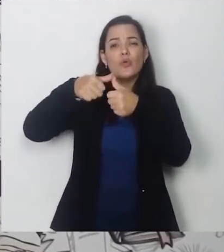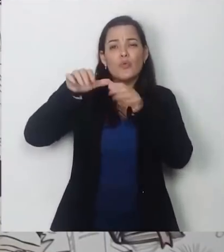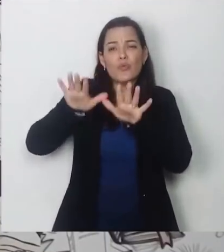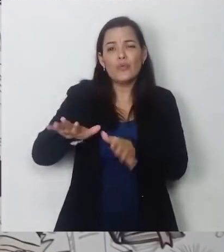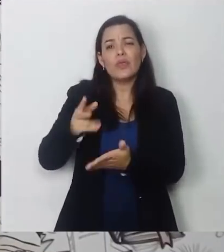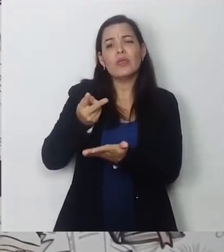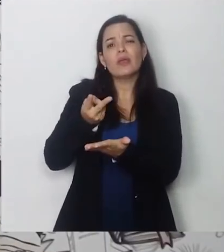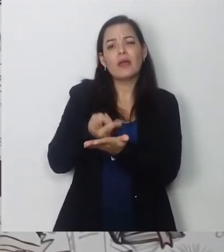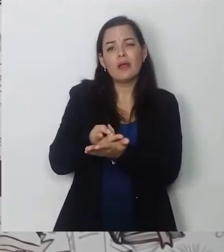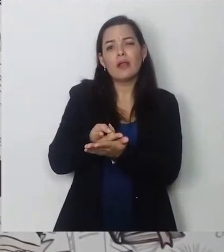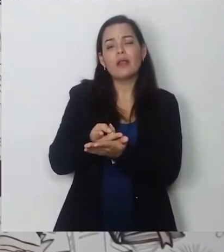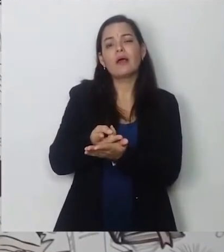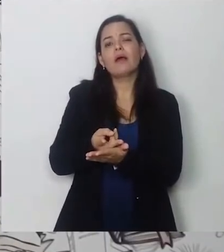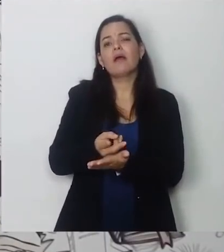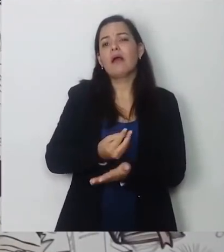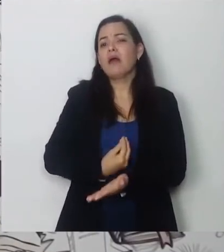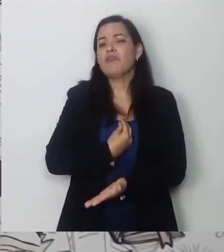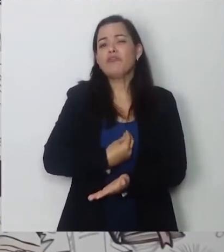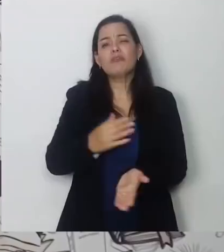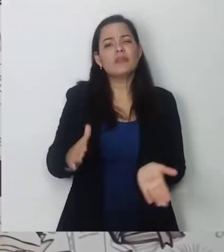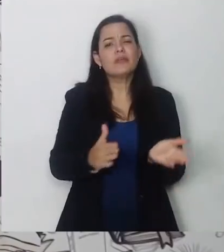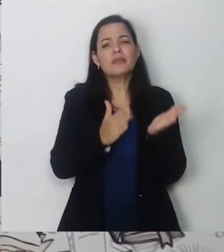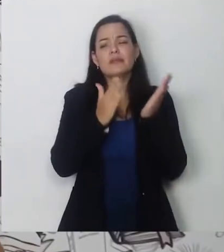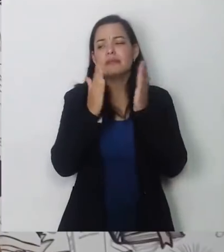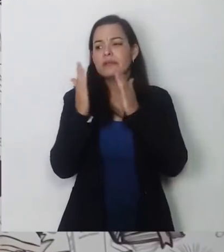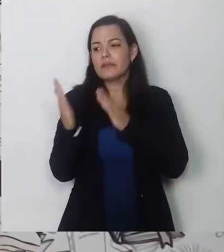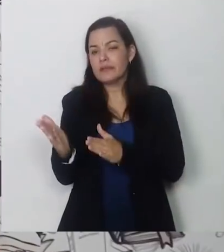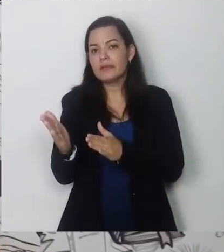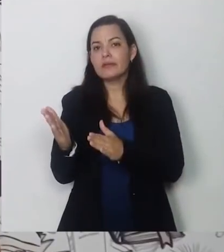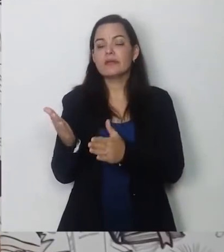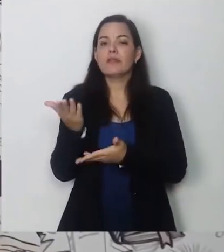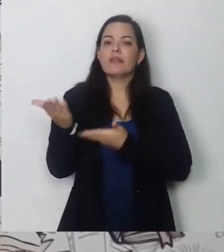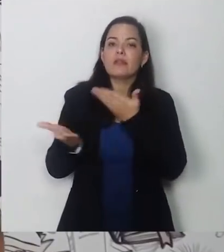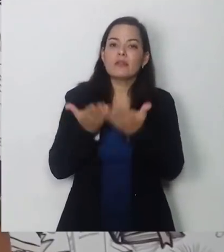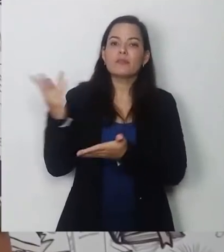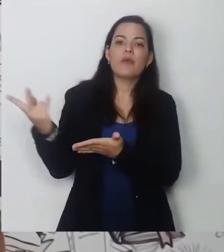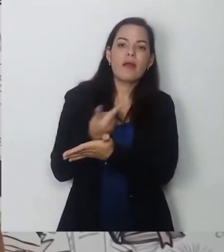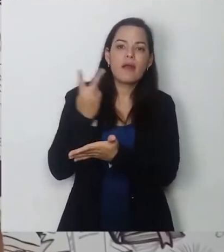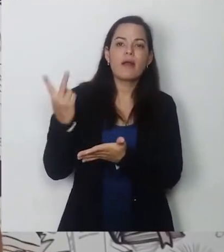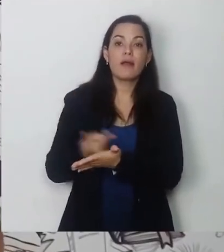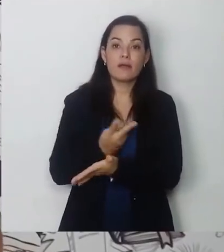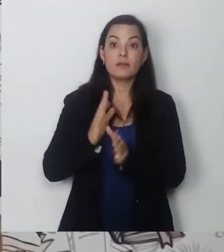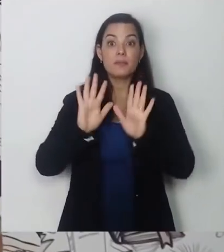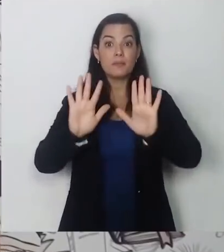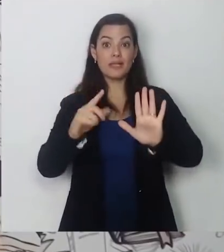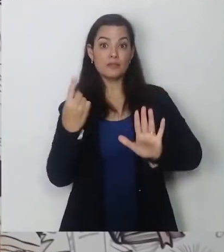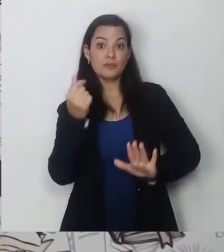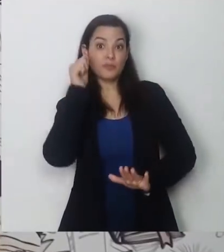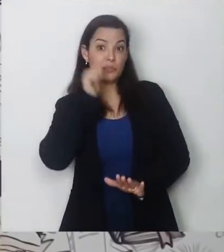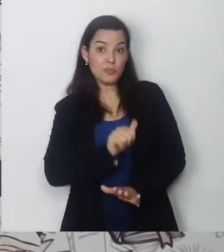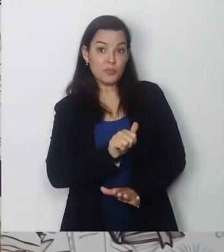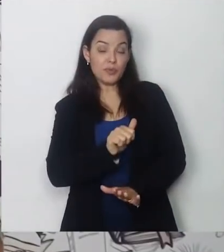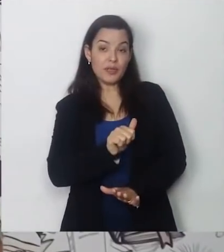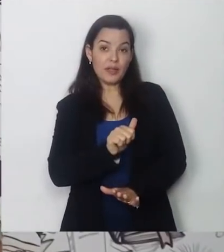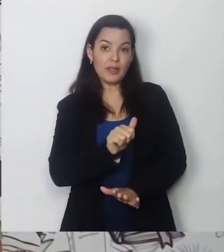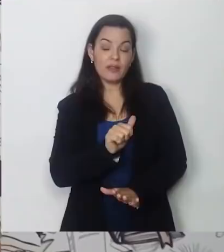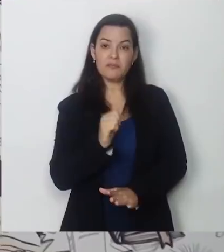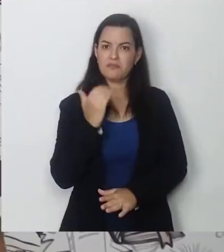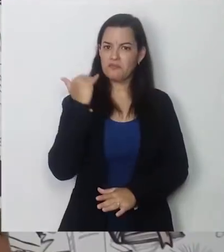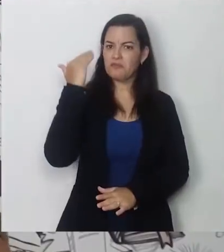de tratamento. Mas uma mulher ajudou a mudar essa